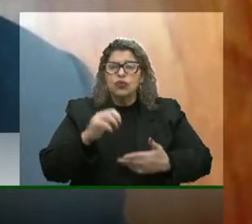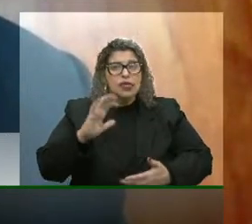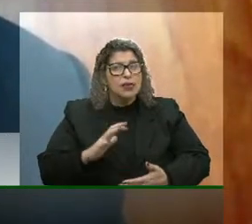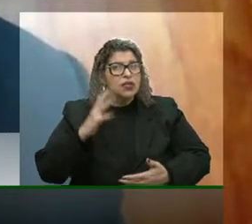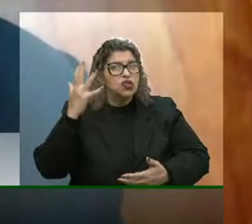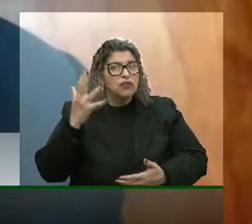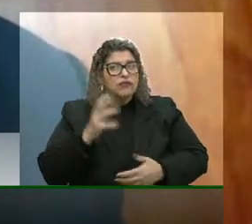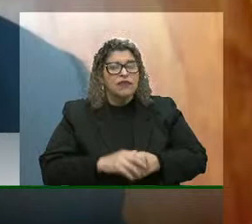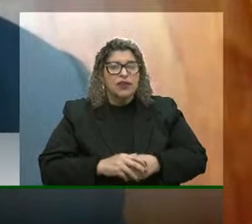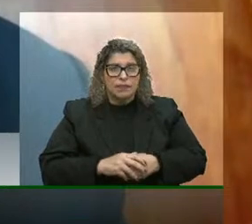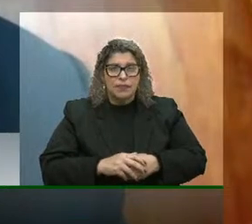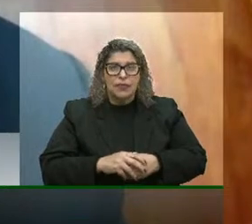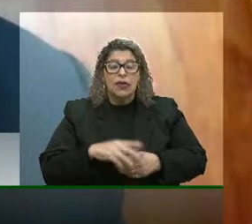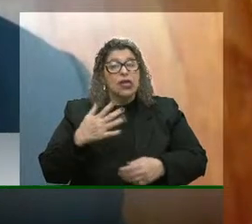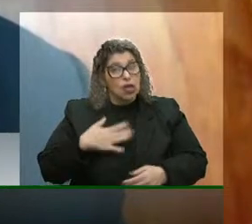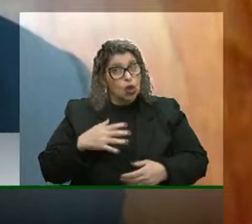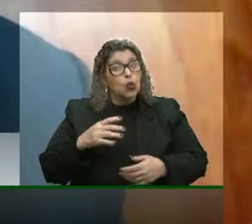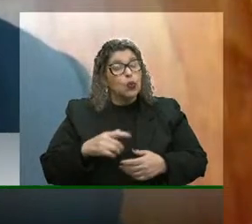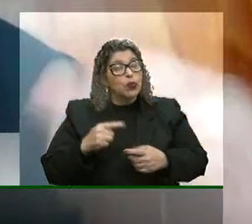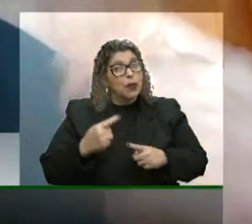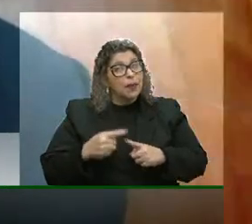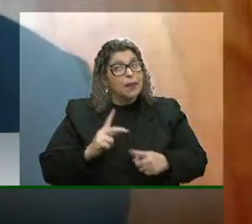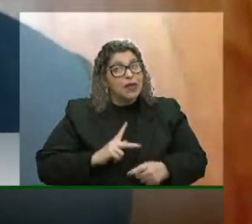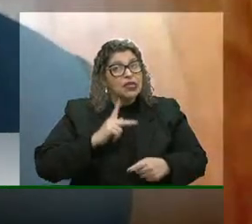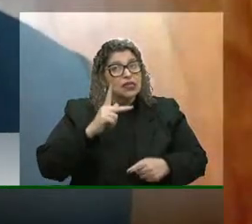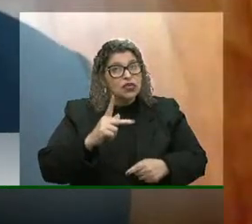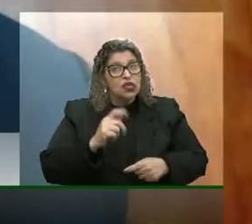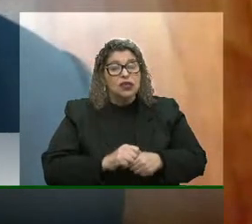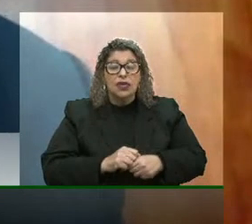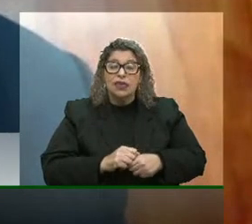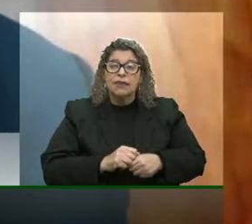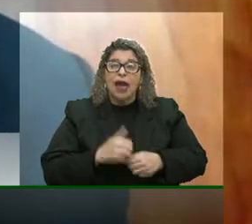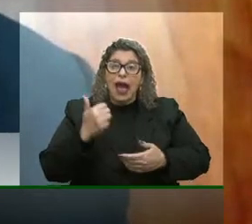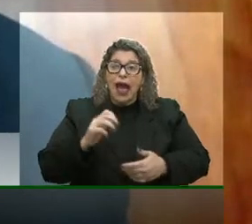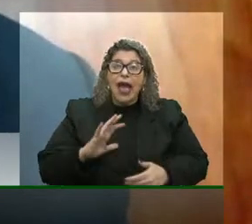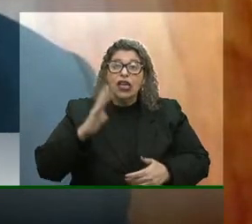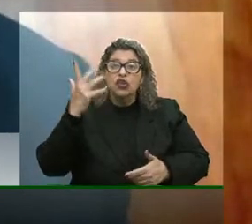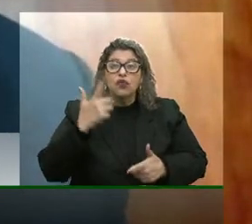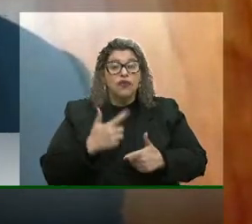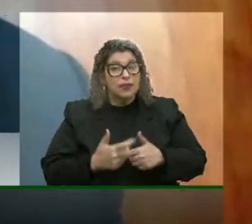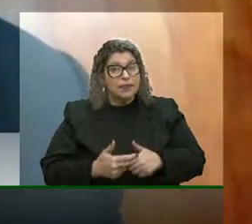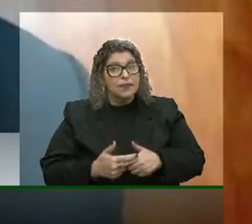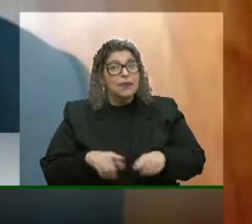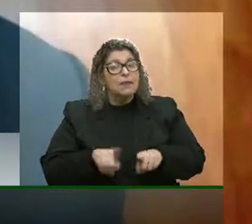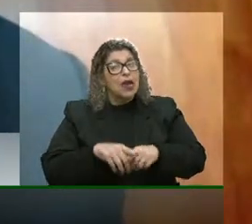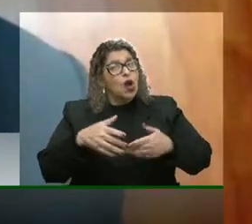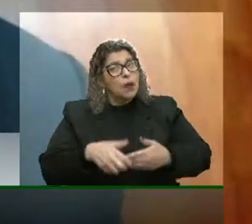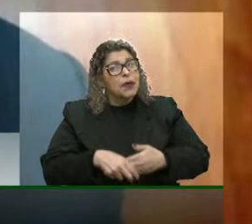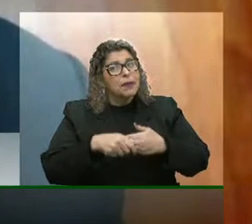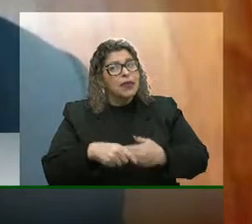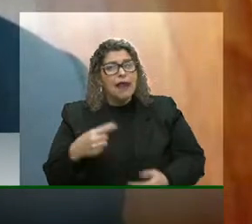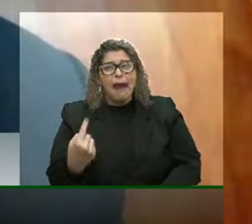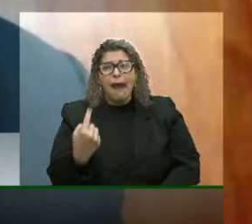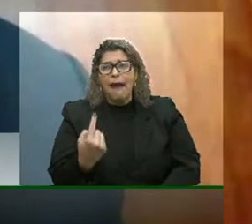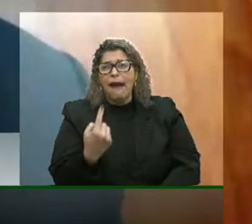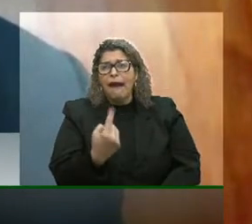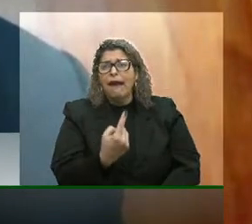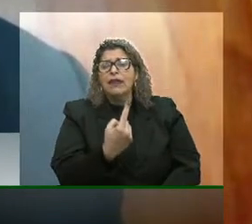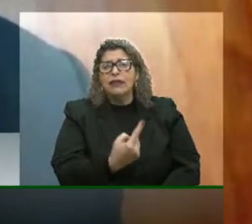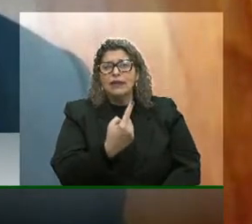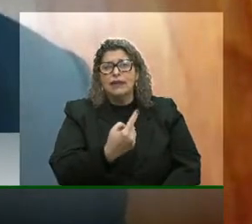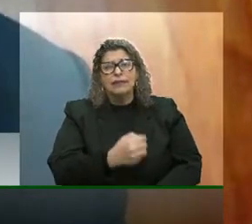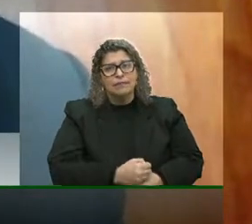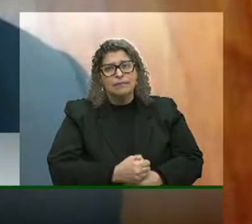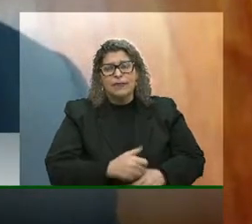papel foi presidir para que as coisas acontecessem naquilo que competia ali a comissão, mas cumprimentar cada um de vocês que foram